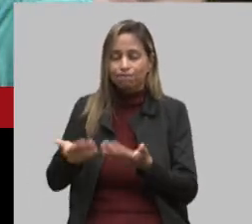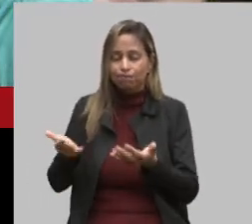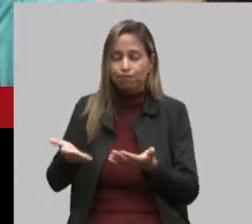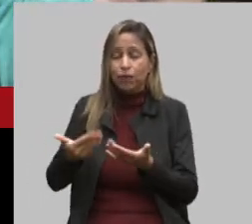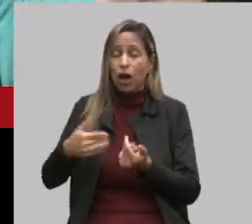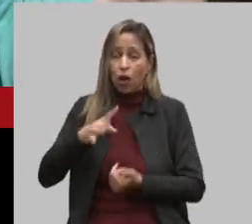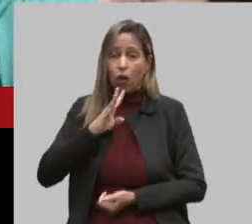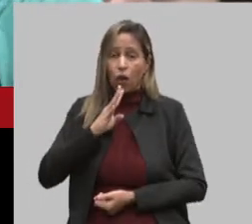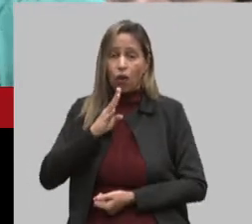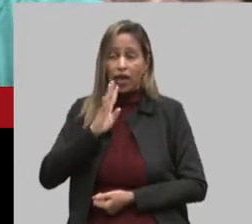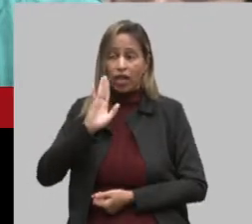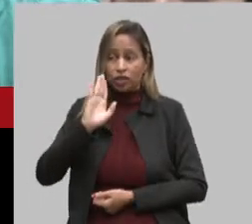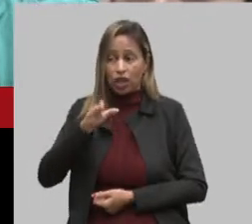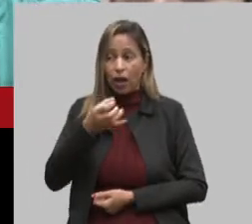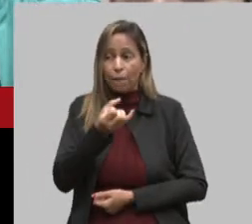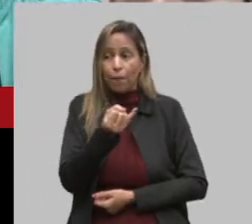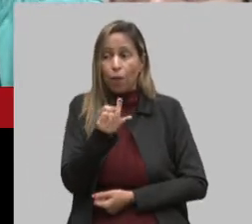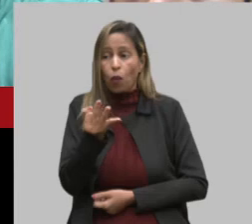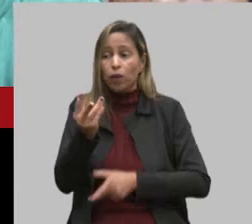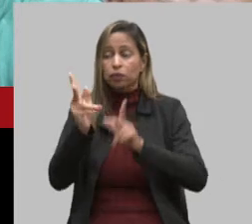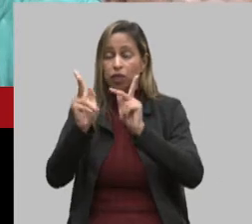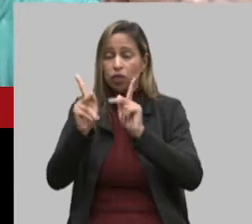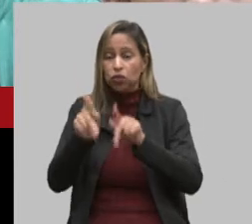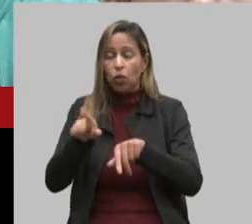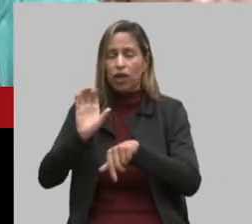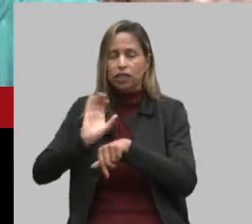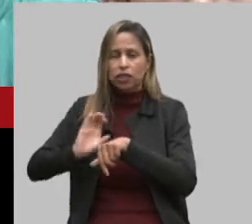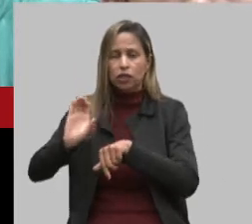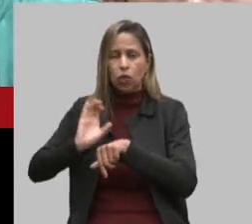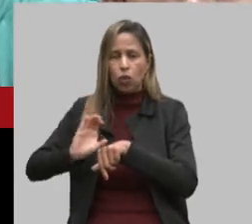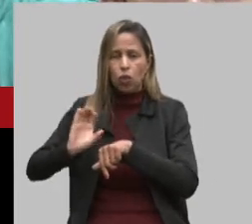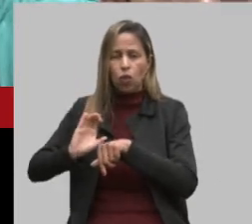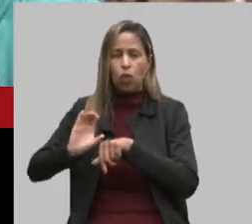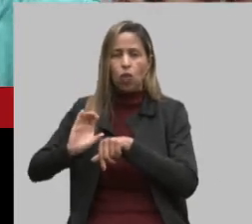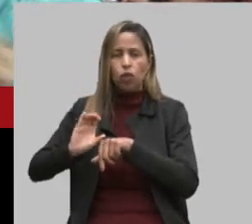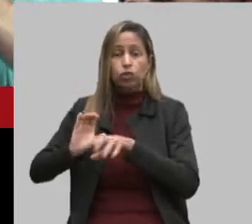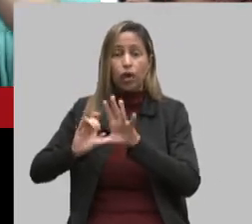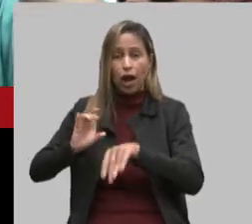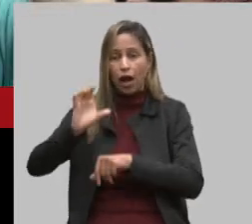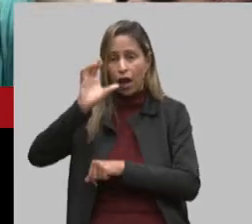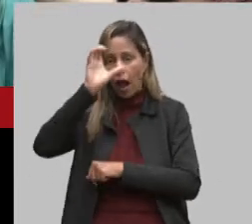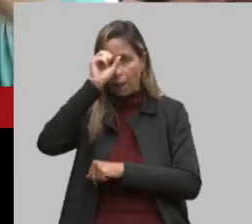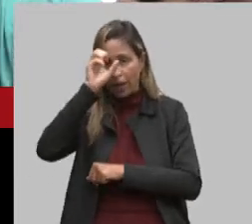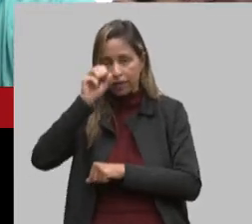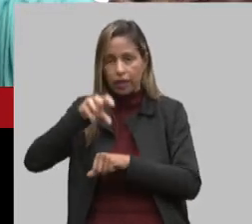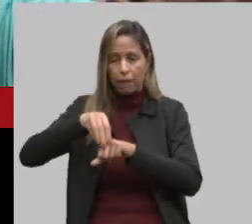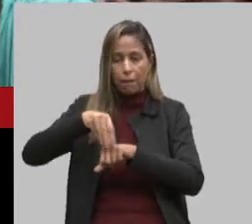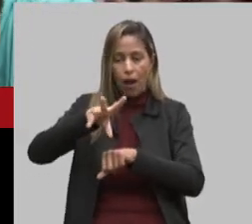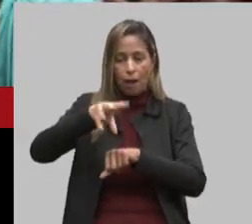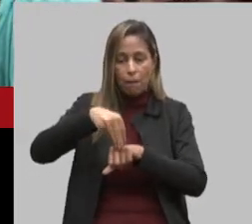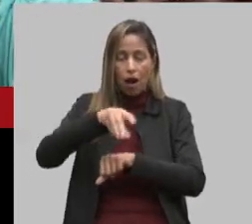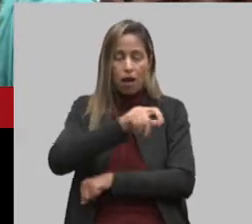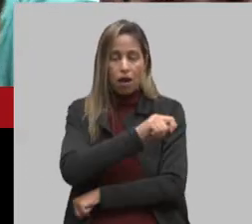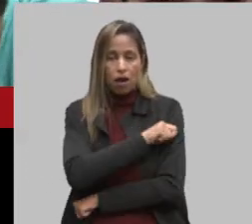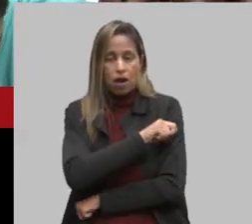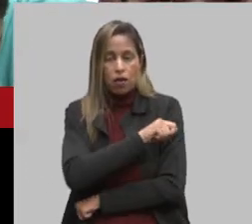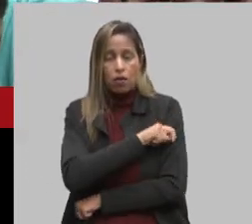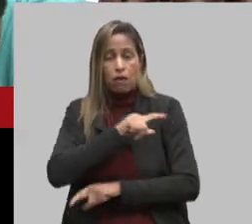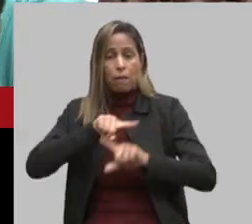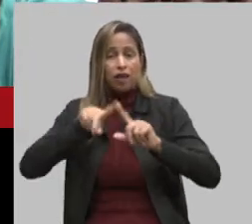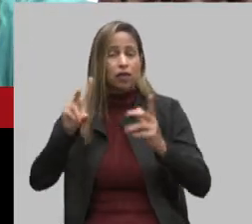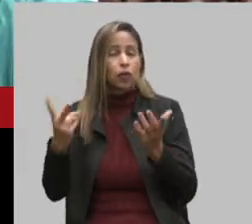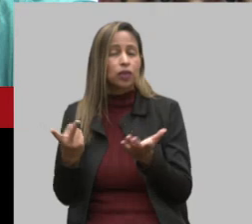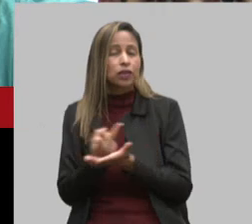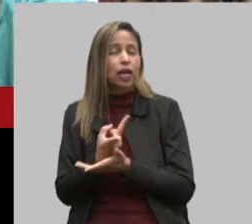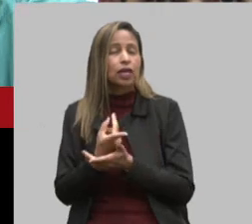faz muito curso nova forma de aprender de passar pros outros alunos só que acho que precisa de